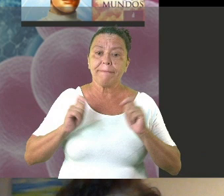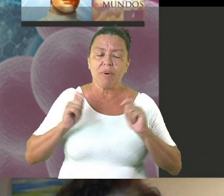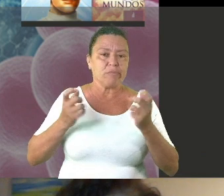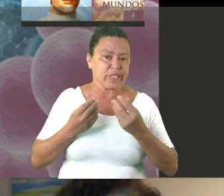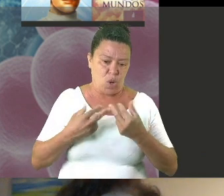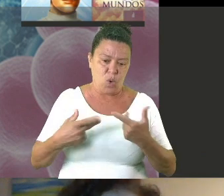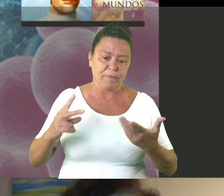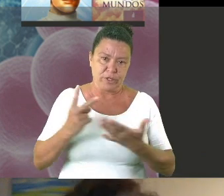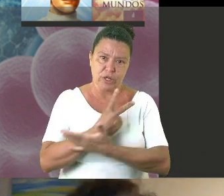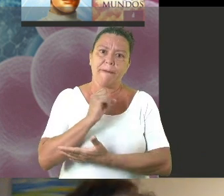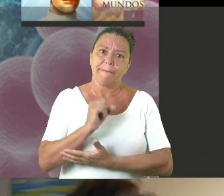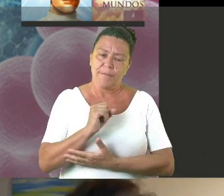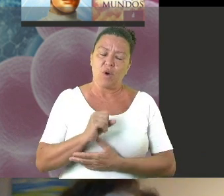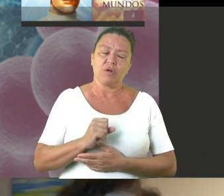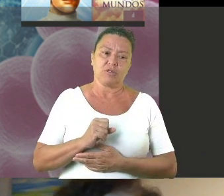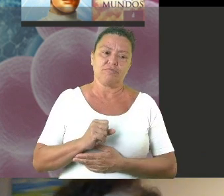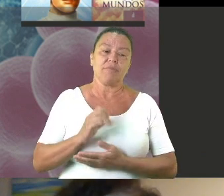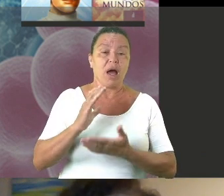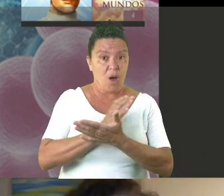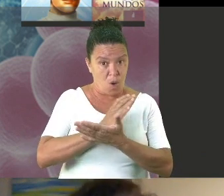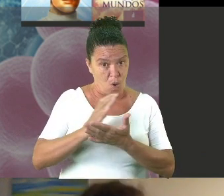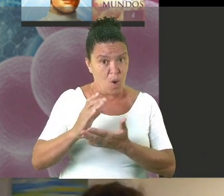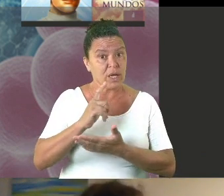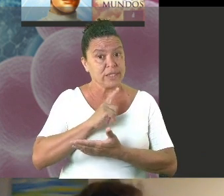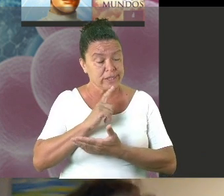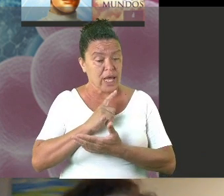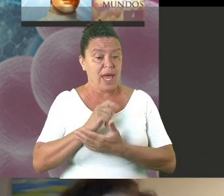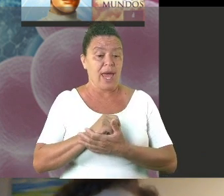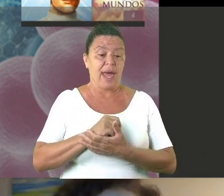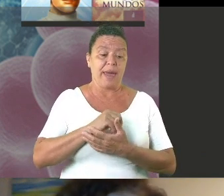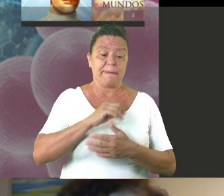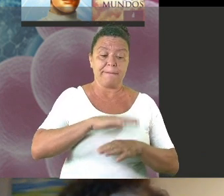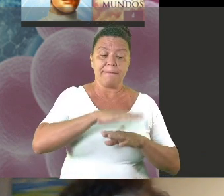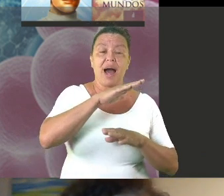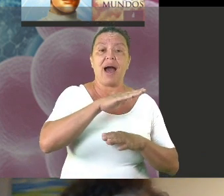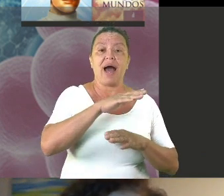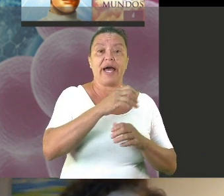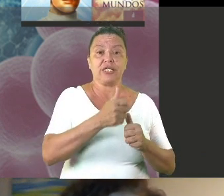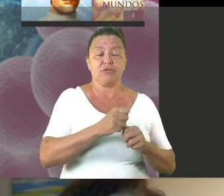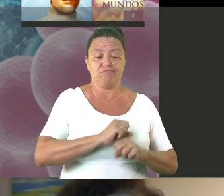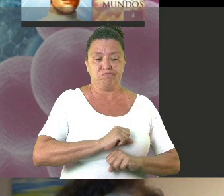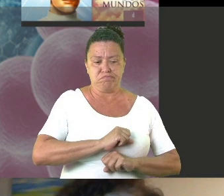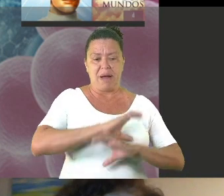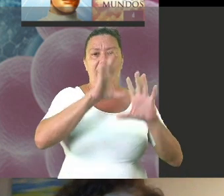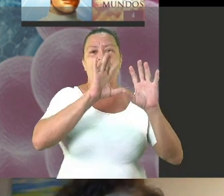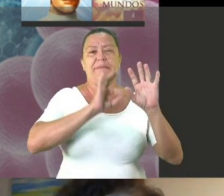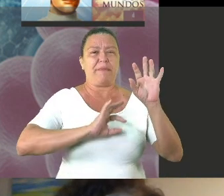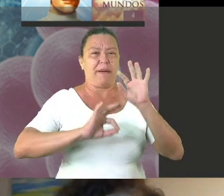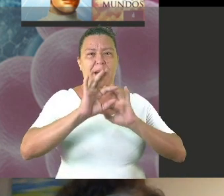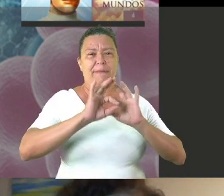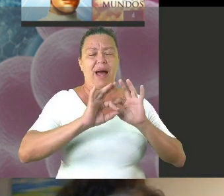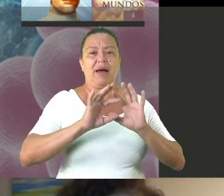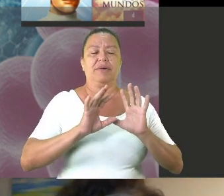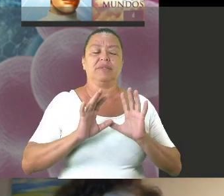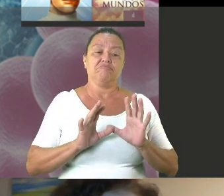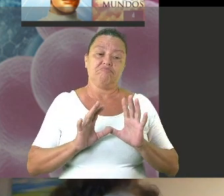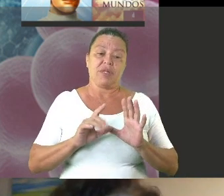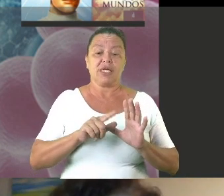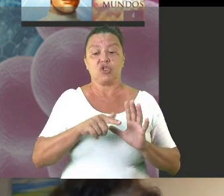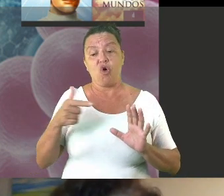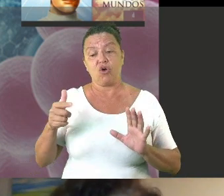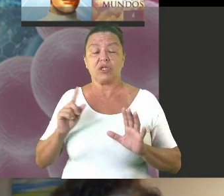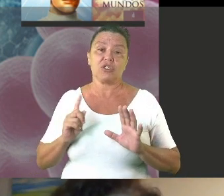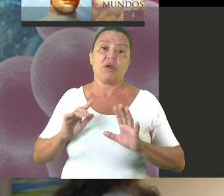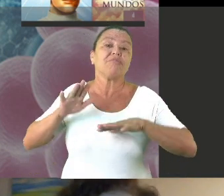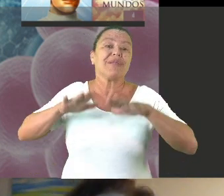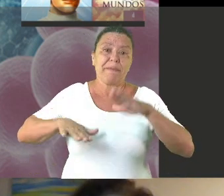possibilidades. Algumas têm sim muito mais probabilidade de eclodir e de vir à tona,